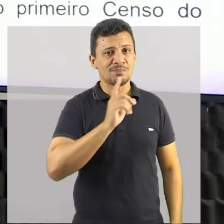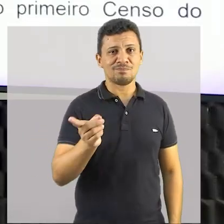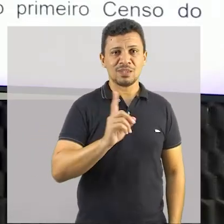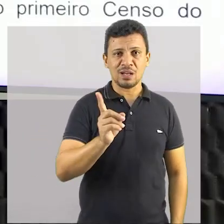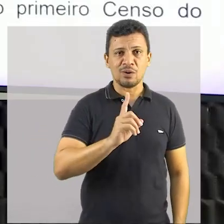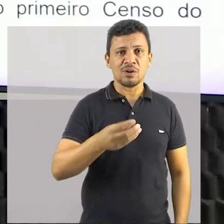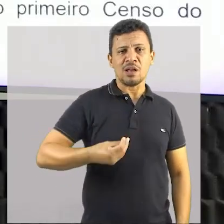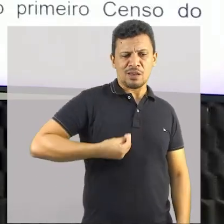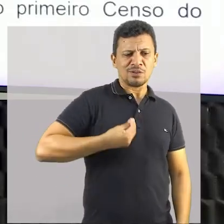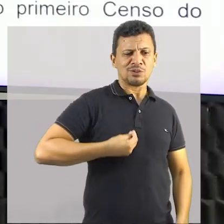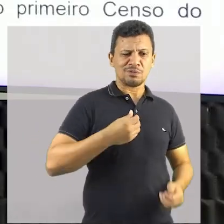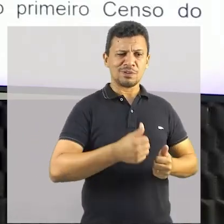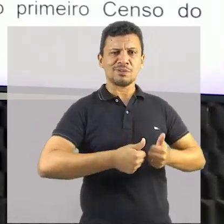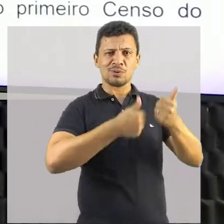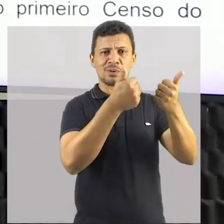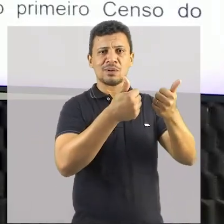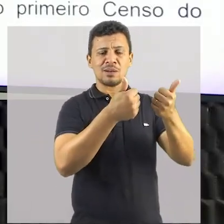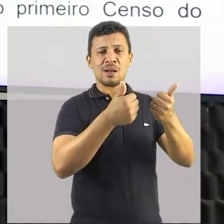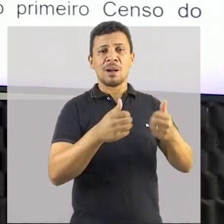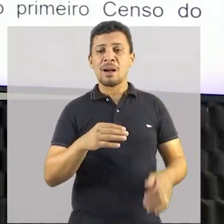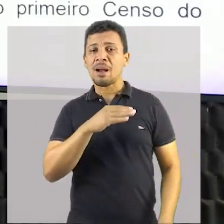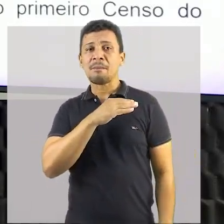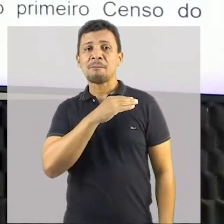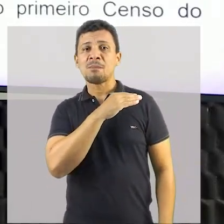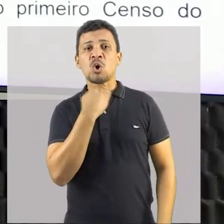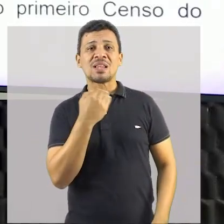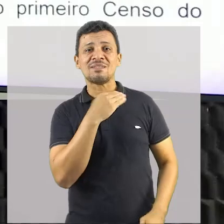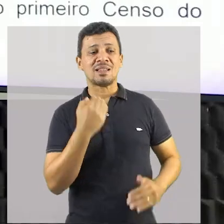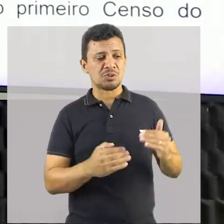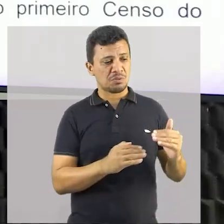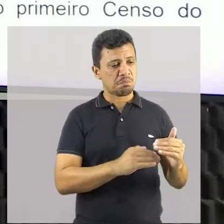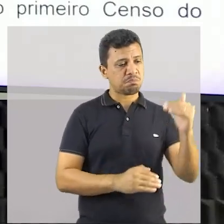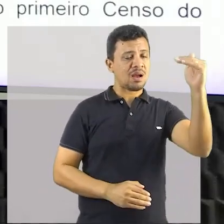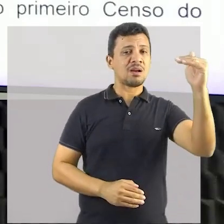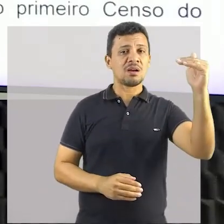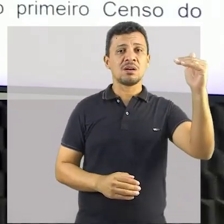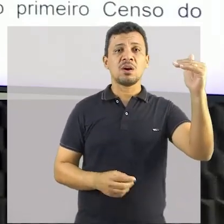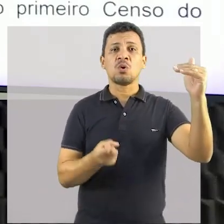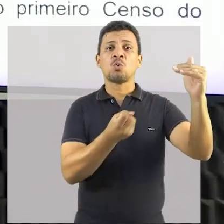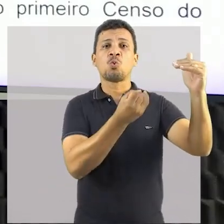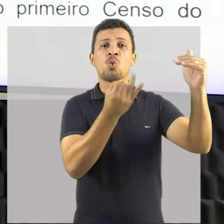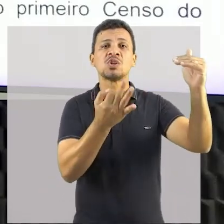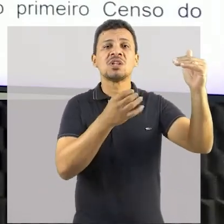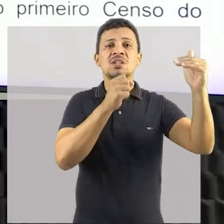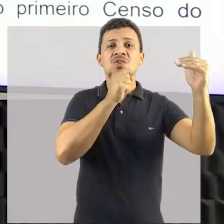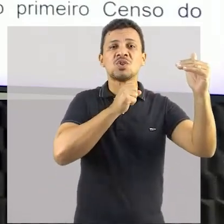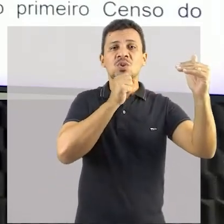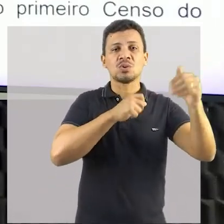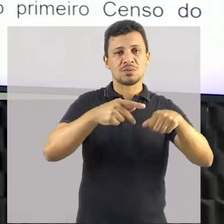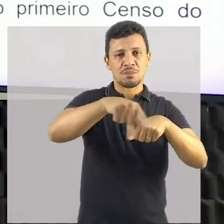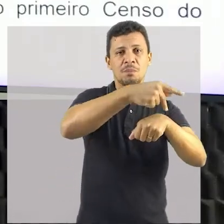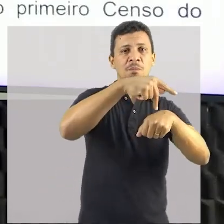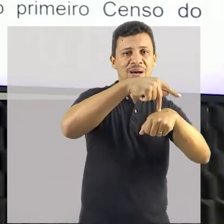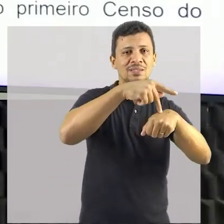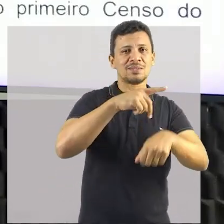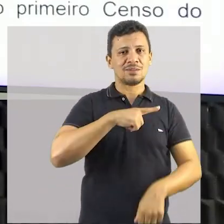vive com qualidade. Mas a mortalidade vai superar a natalidade pela quantidade de idosos que o país